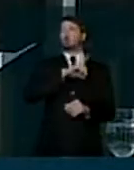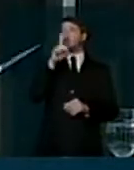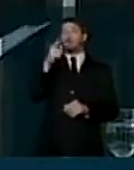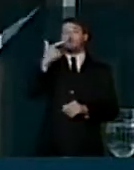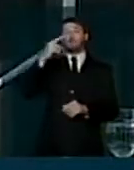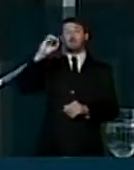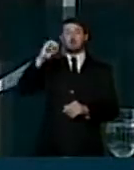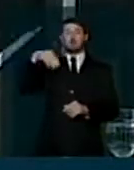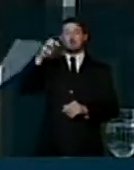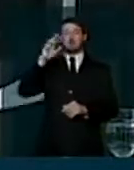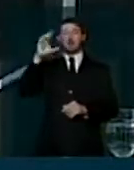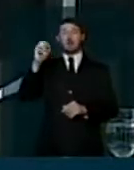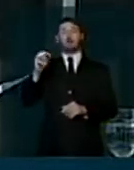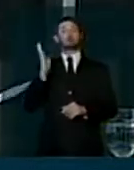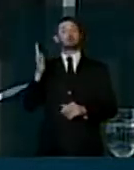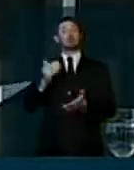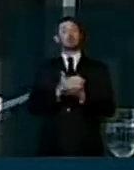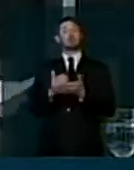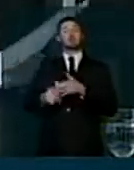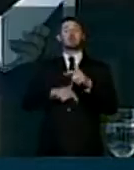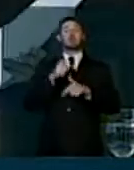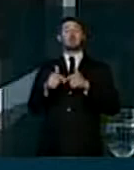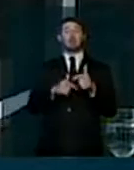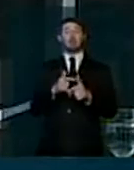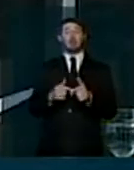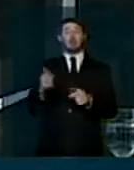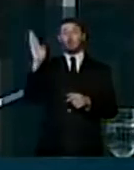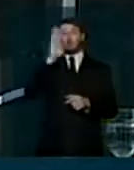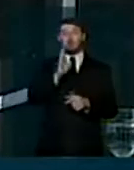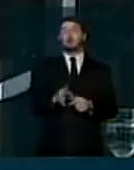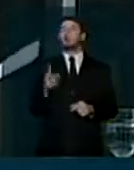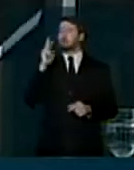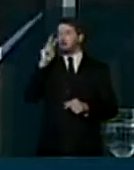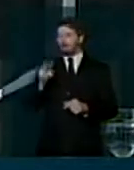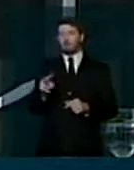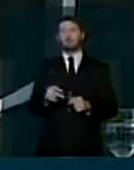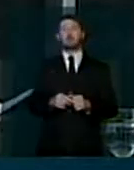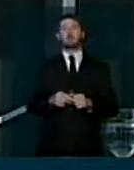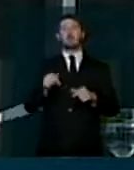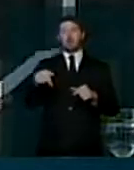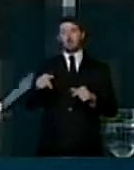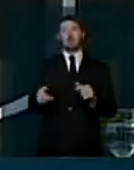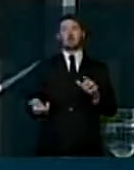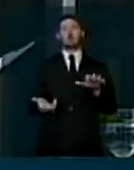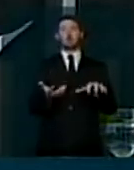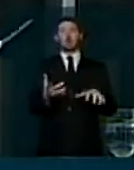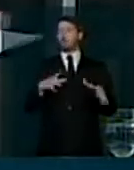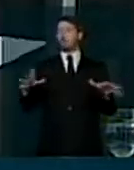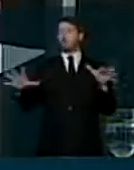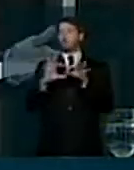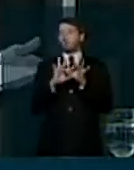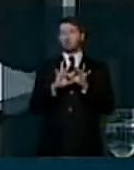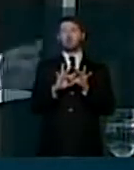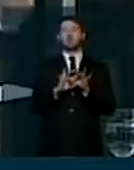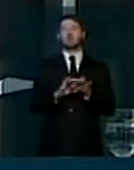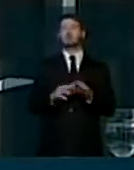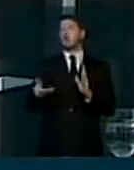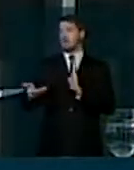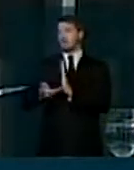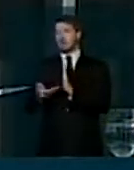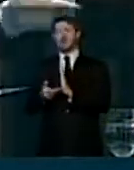de março, e está aí o trabalho estruturante que o Brasil está conhecendo, o Parlamento Brasileiro unido, tanto a